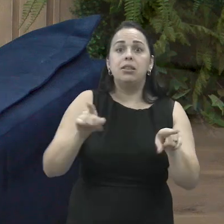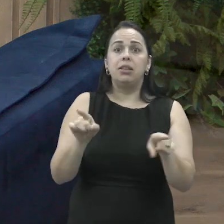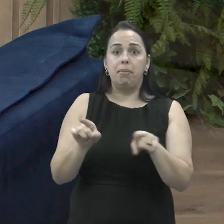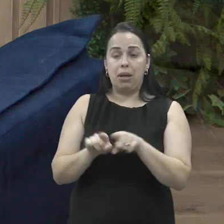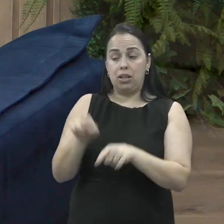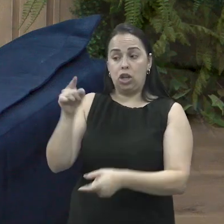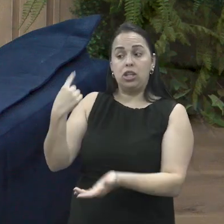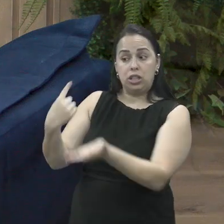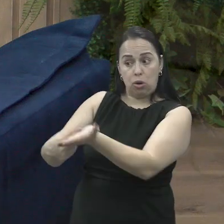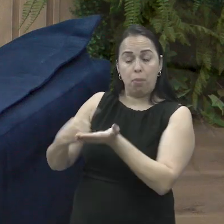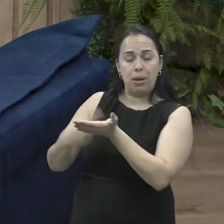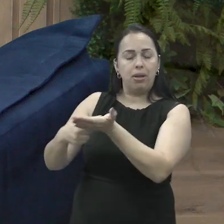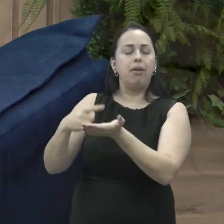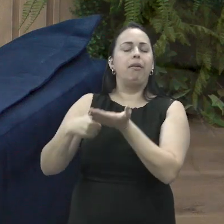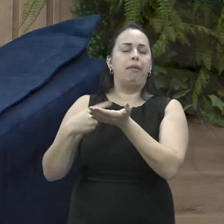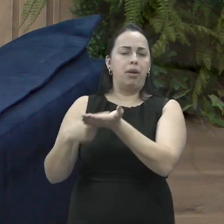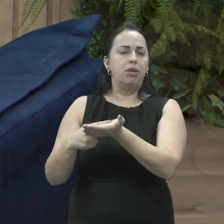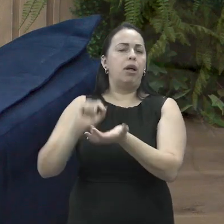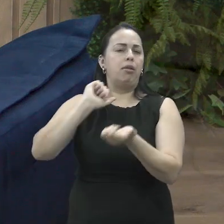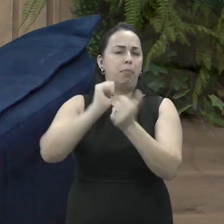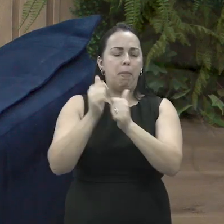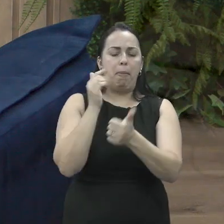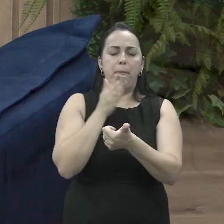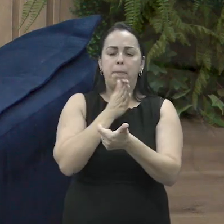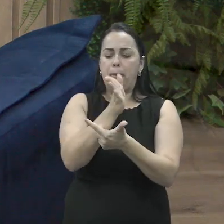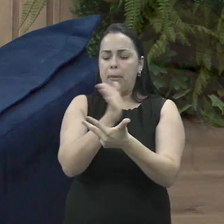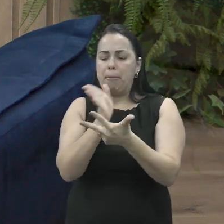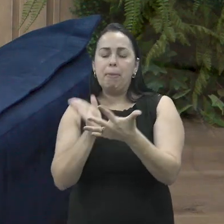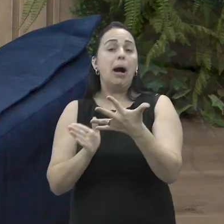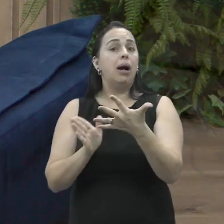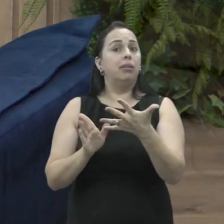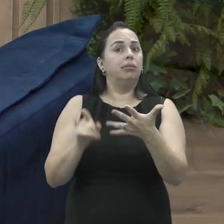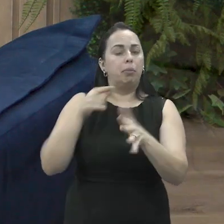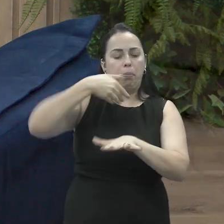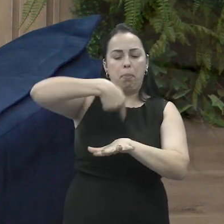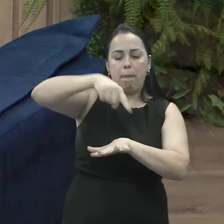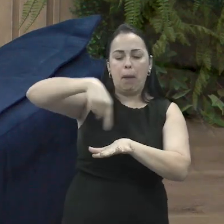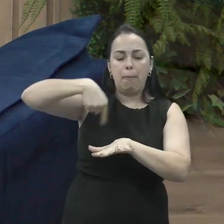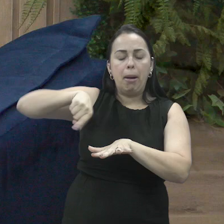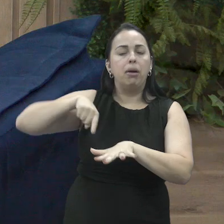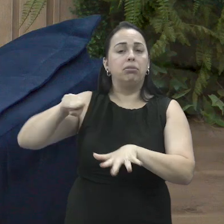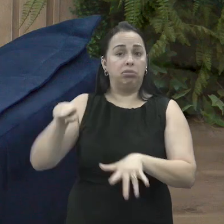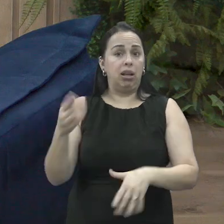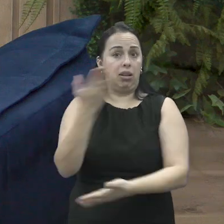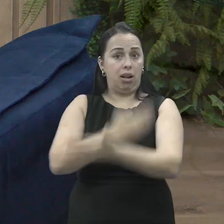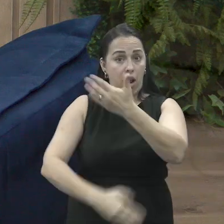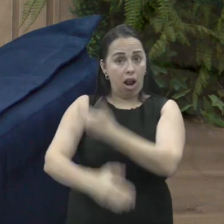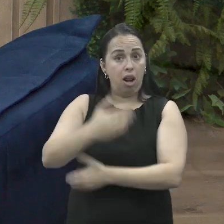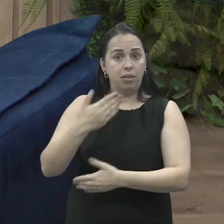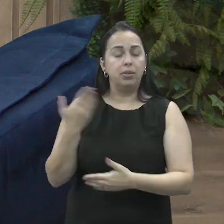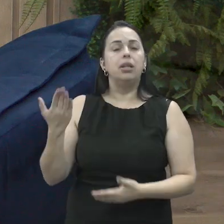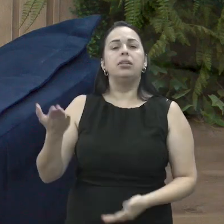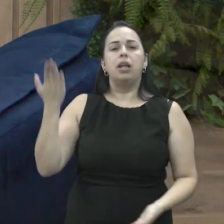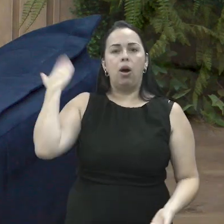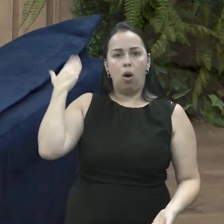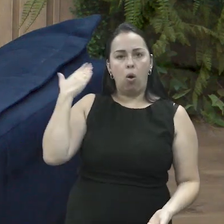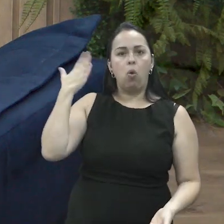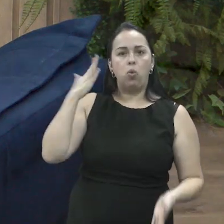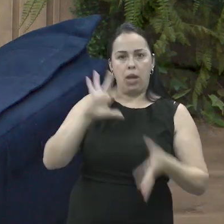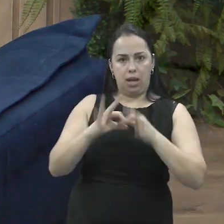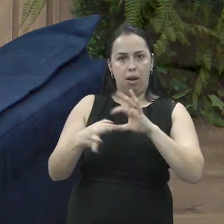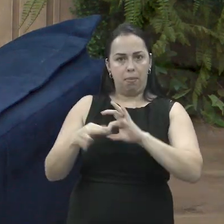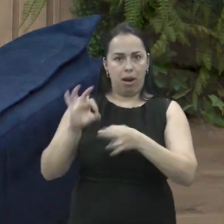lá do atletismo e de artes marciais, de várias outras modalidades também, que tem se desenvolvido para desporto. Na